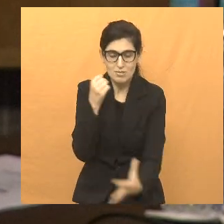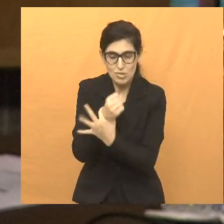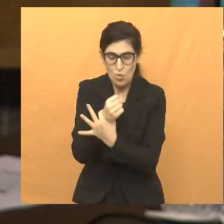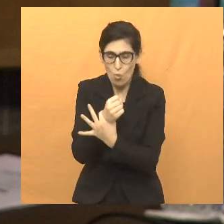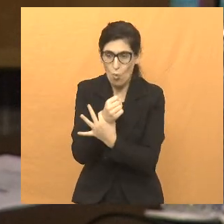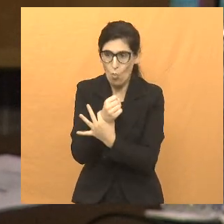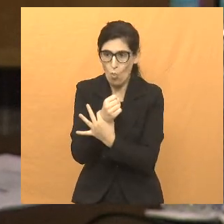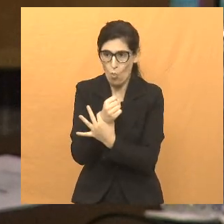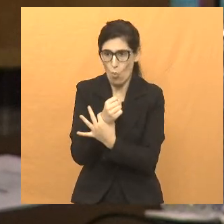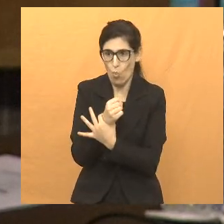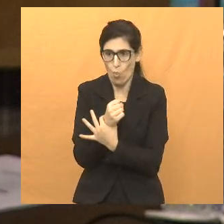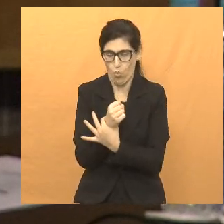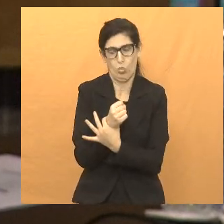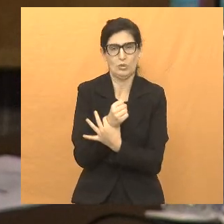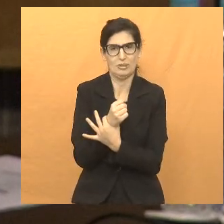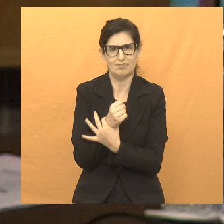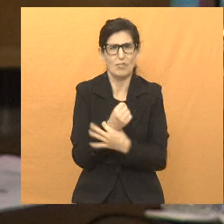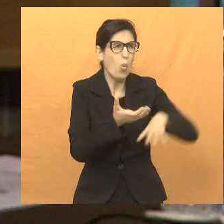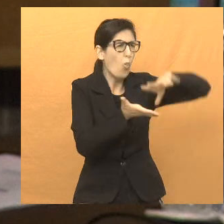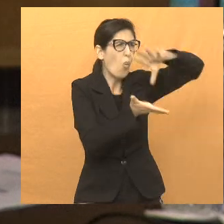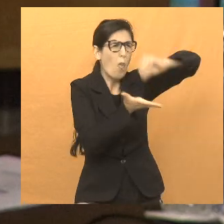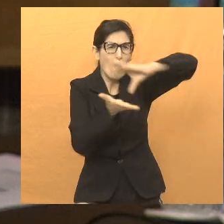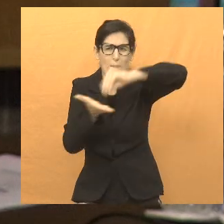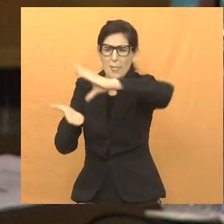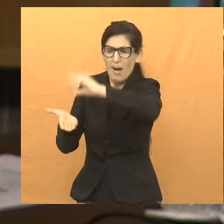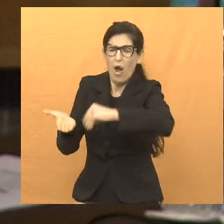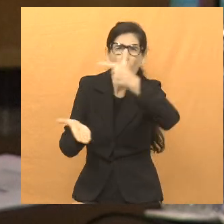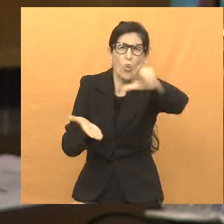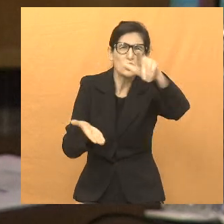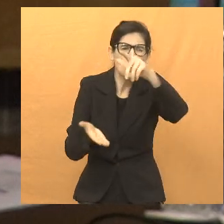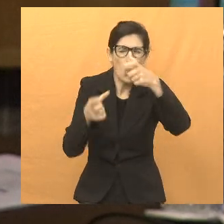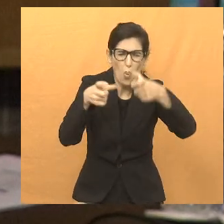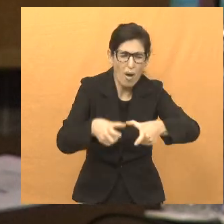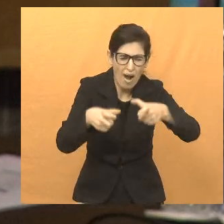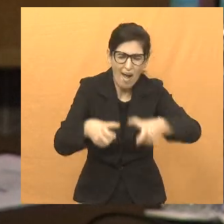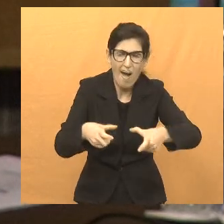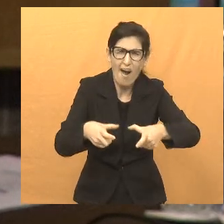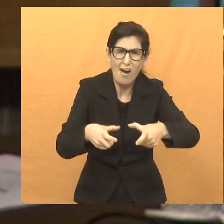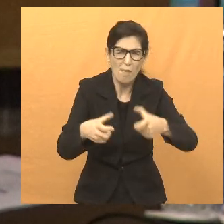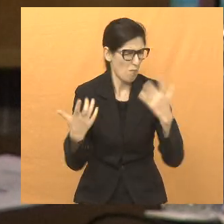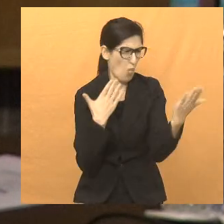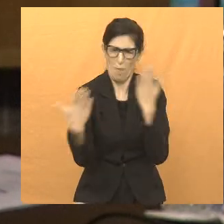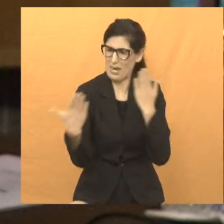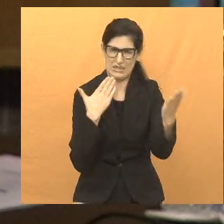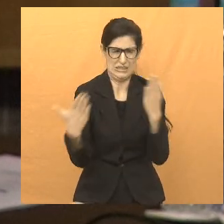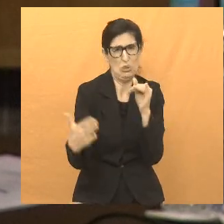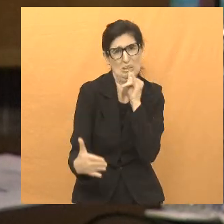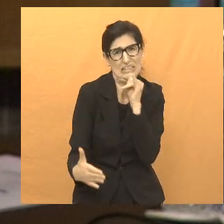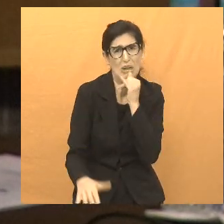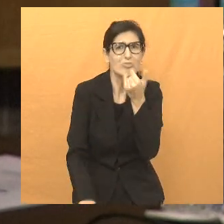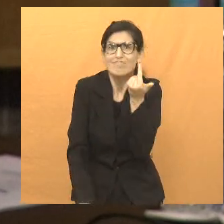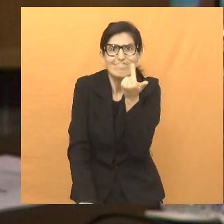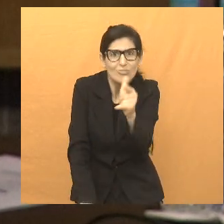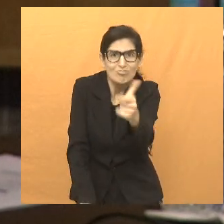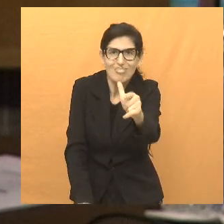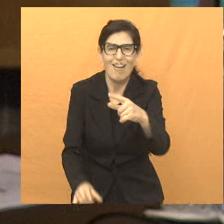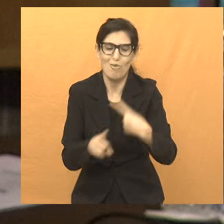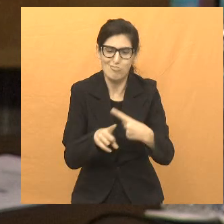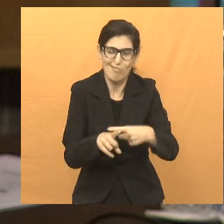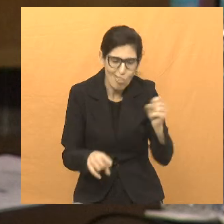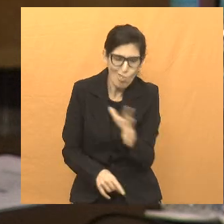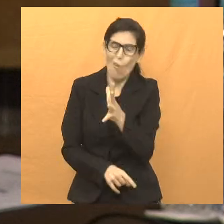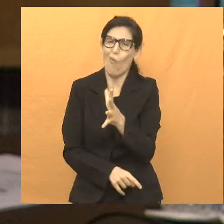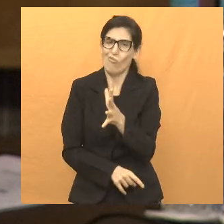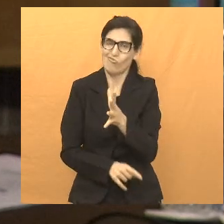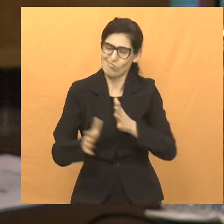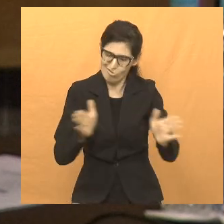temos muitos modelos com os quais a gente possa até se comparar, porque foi uma inovação